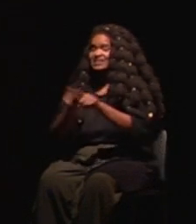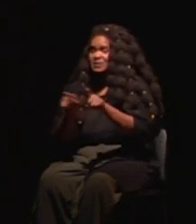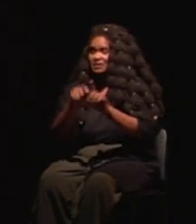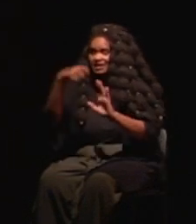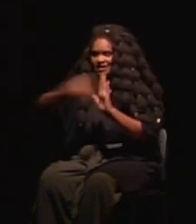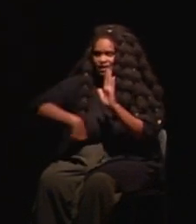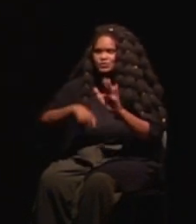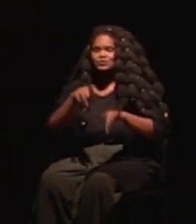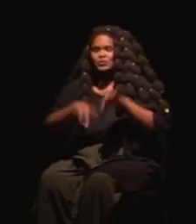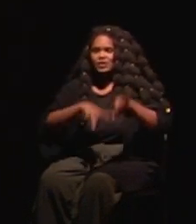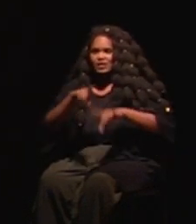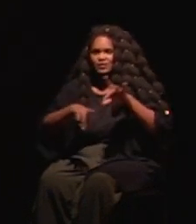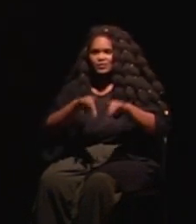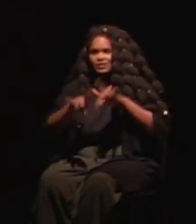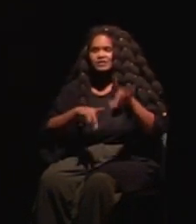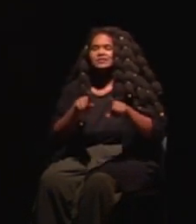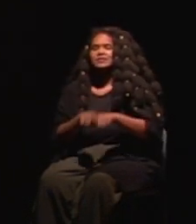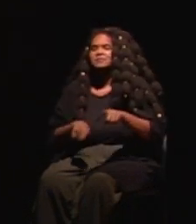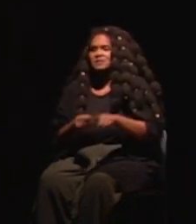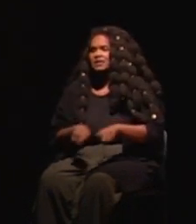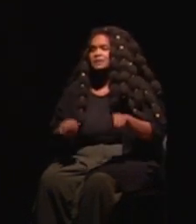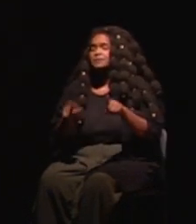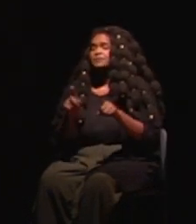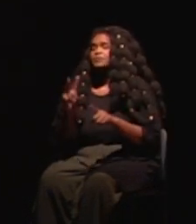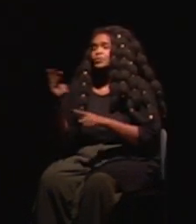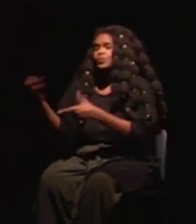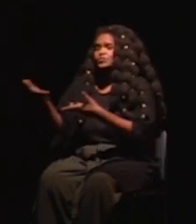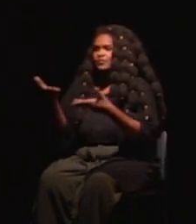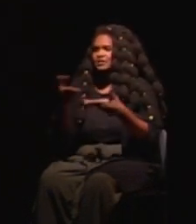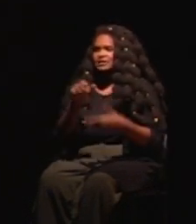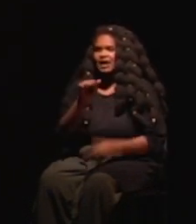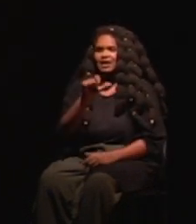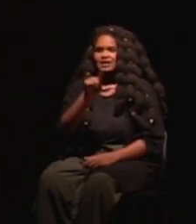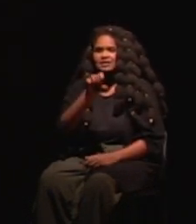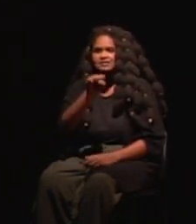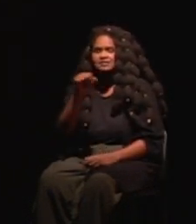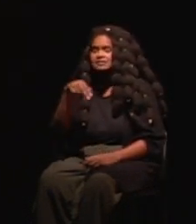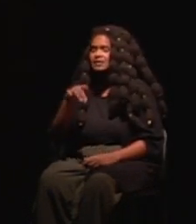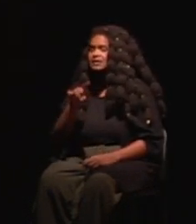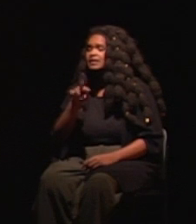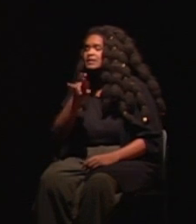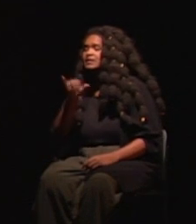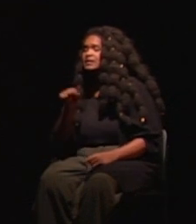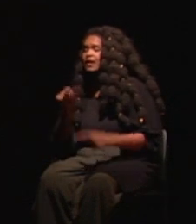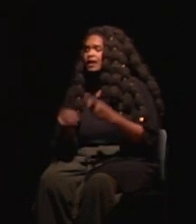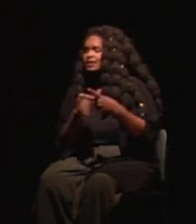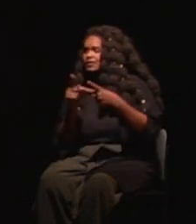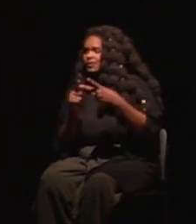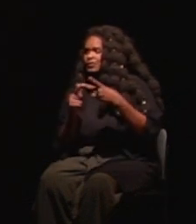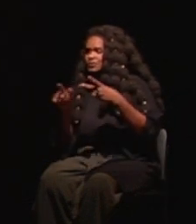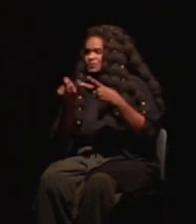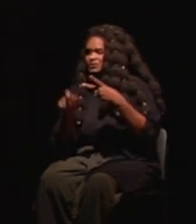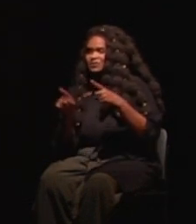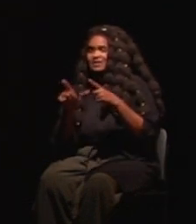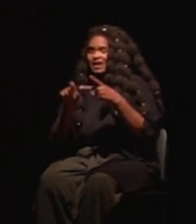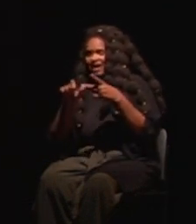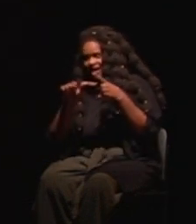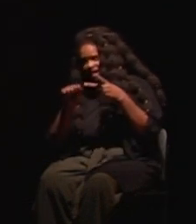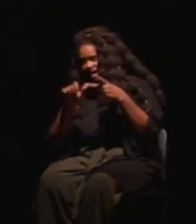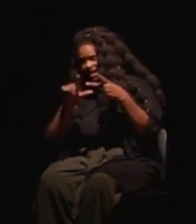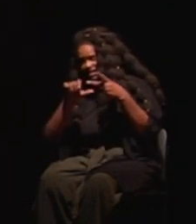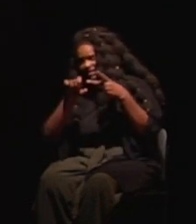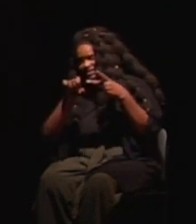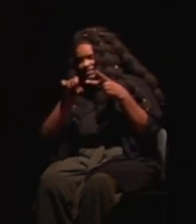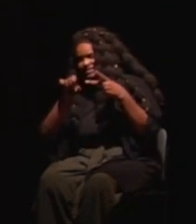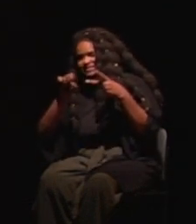curadoria, também de dois convidados, Alessandra Vanucci, que eu já mencionei, e Alexandre Bispo.